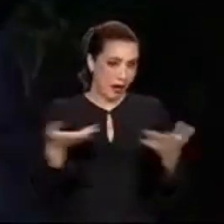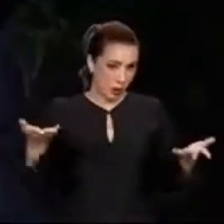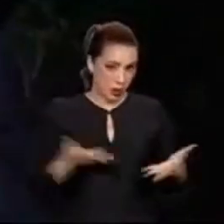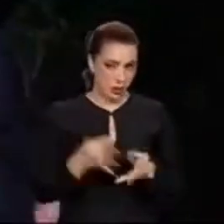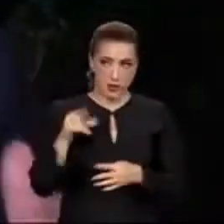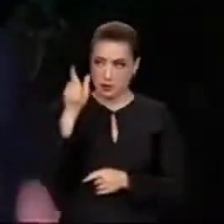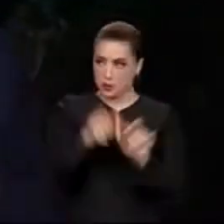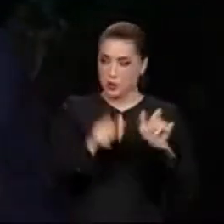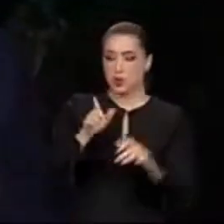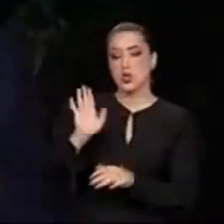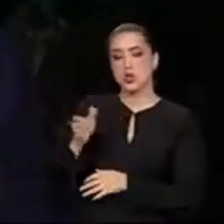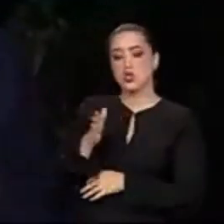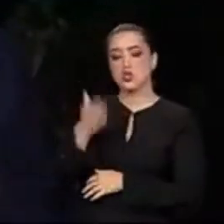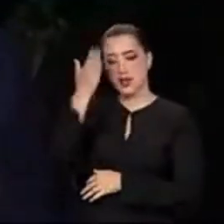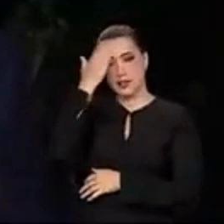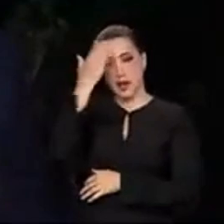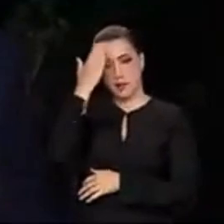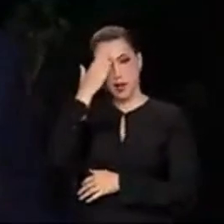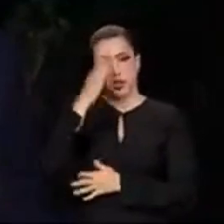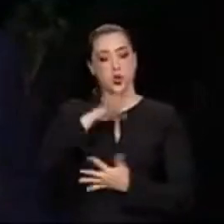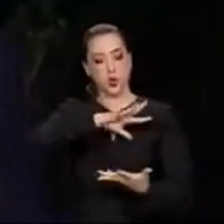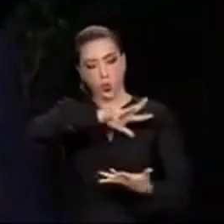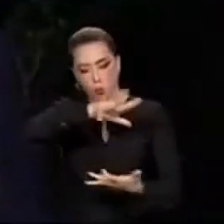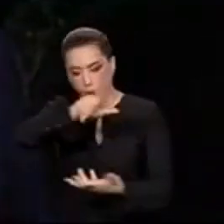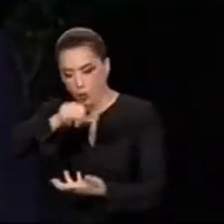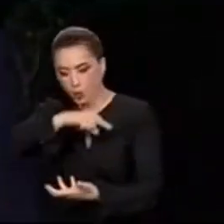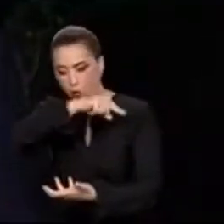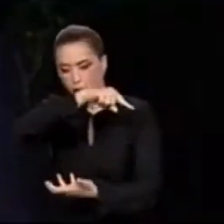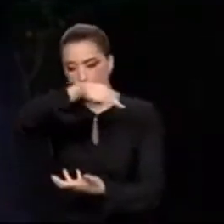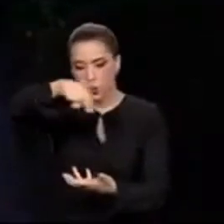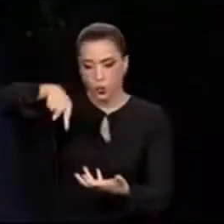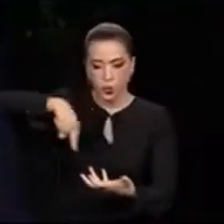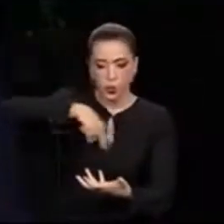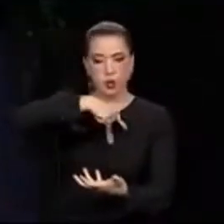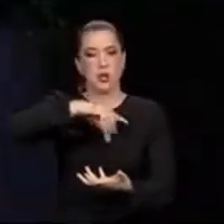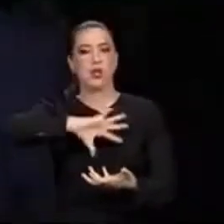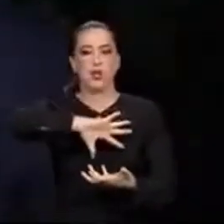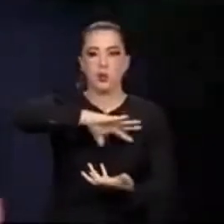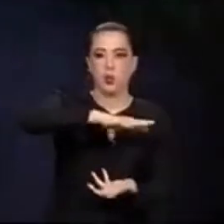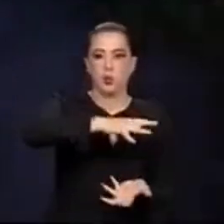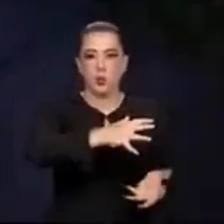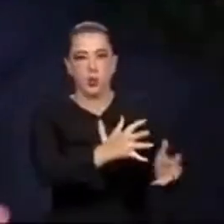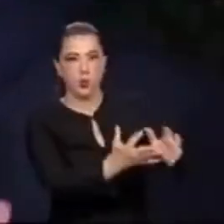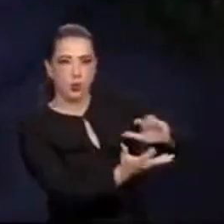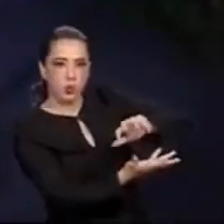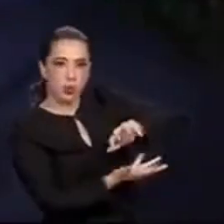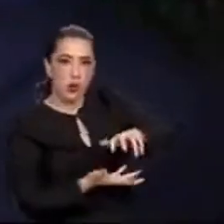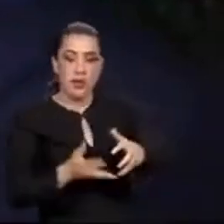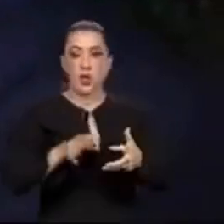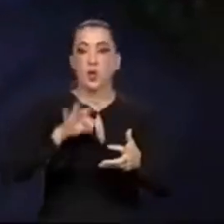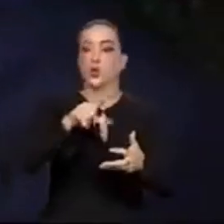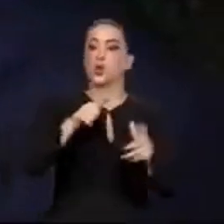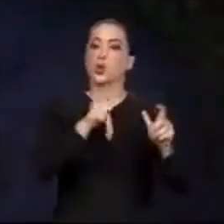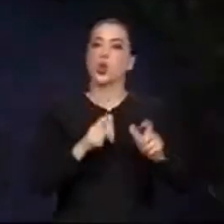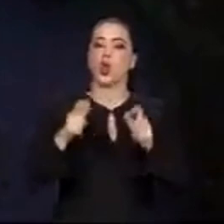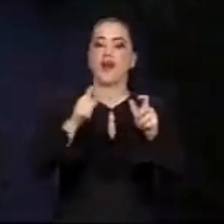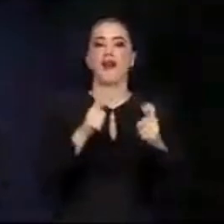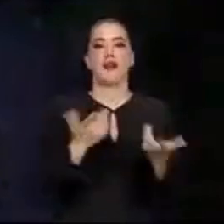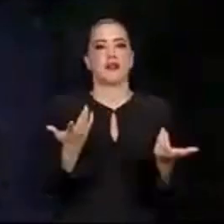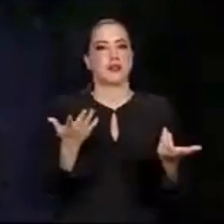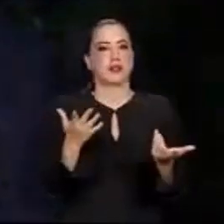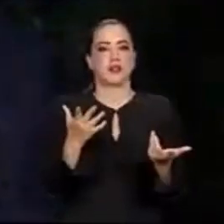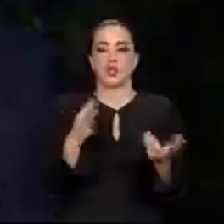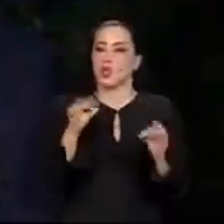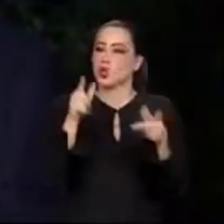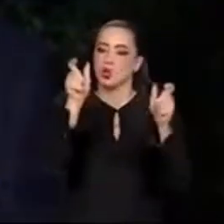para todo mundo já sabe que o planeta é redondo que ele gira e que portanto passe em todo lugar e que ninguém